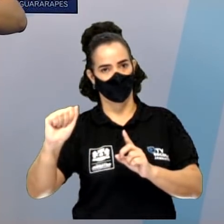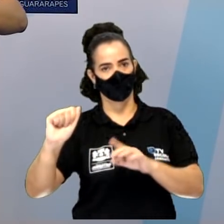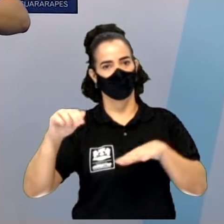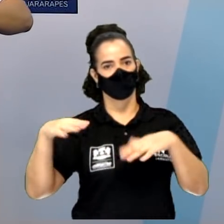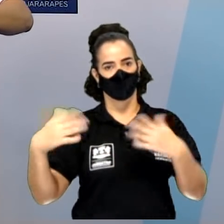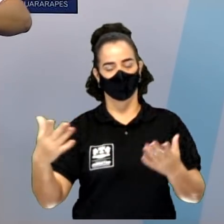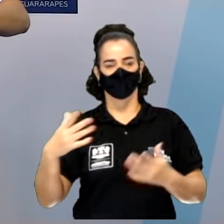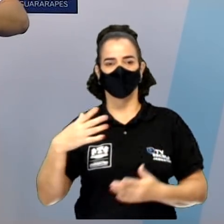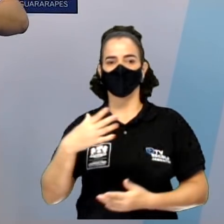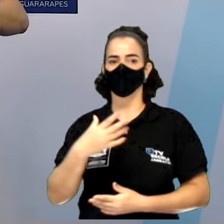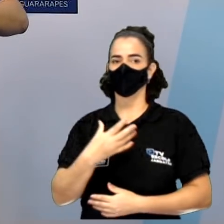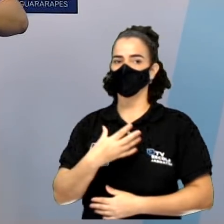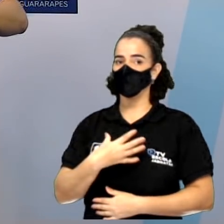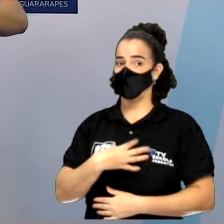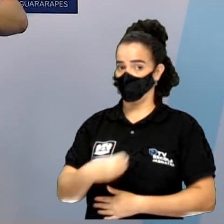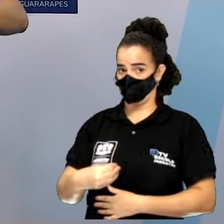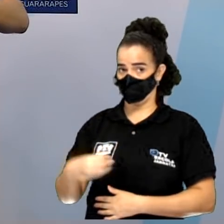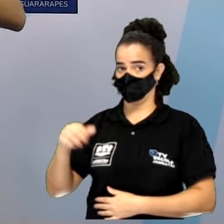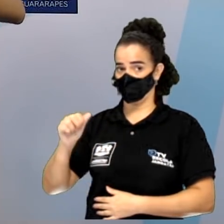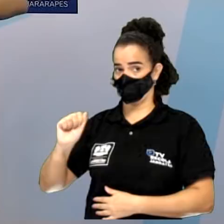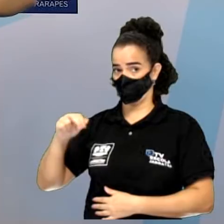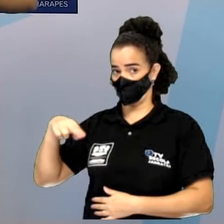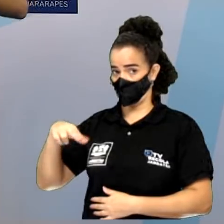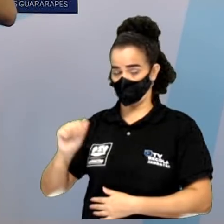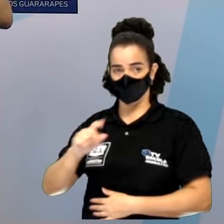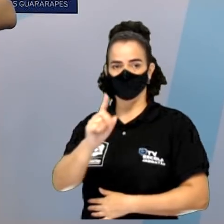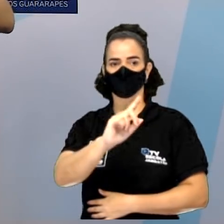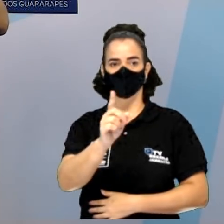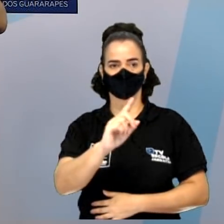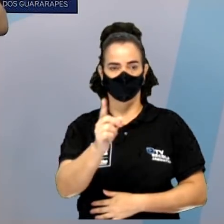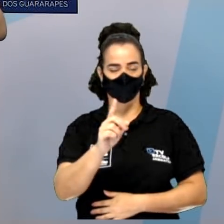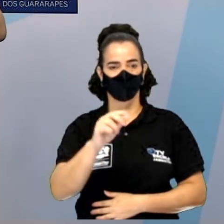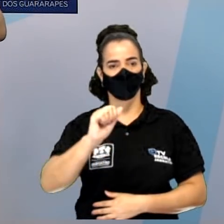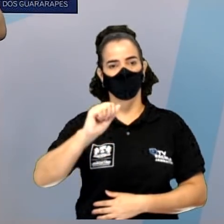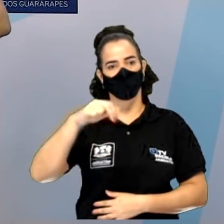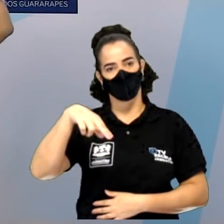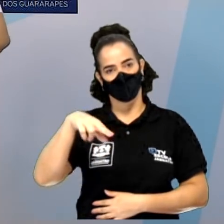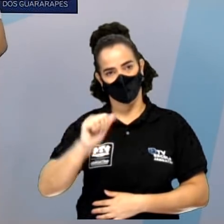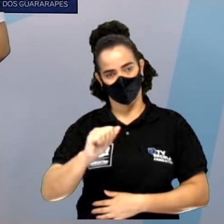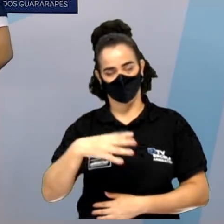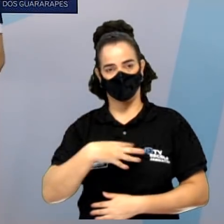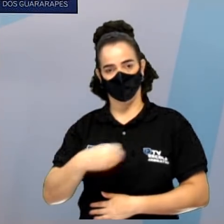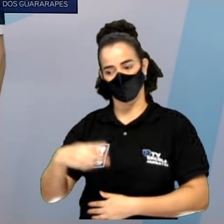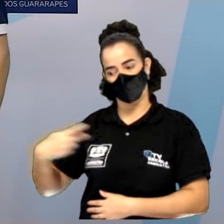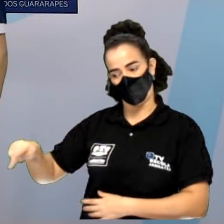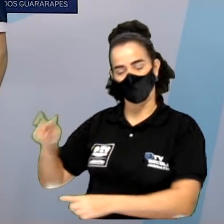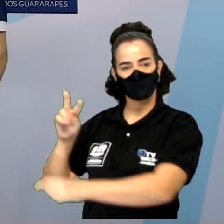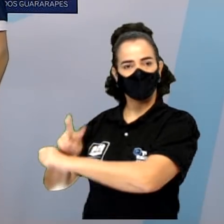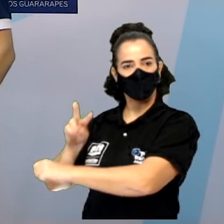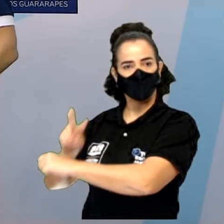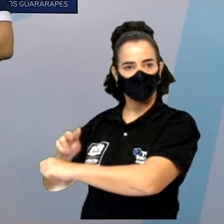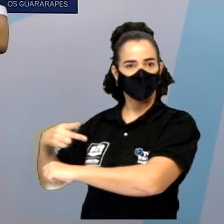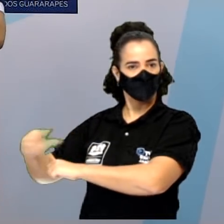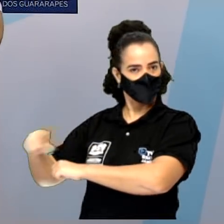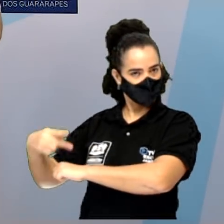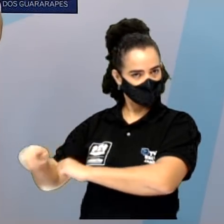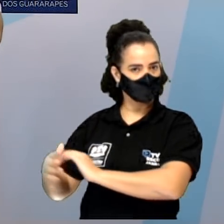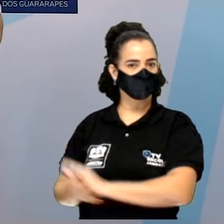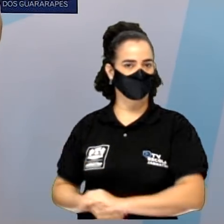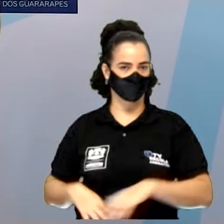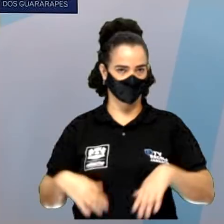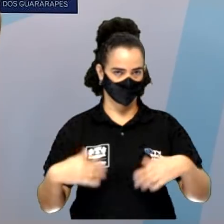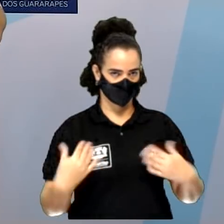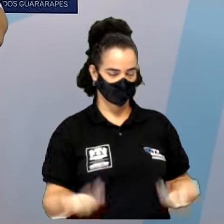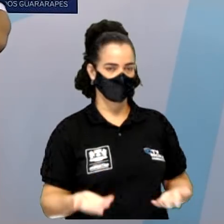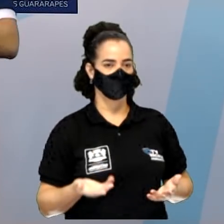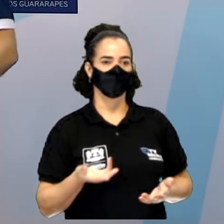Não, a filha da protegida é da Ana. Então são sentidos diferentes. Na primeira, eu estou me referindo à protegida da Ana,